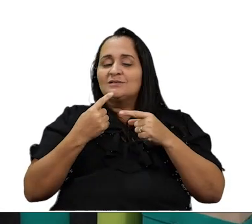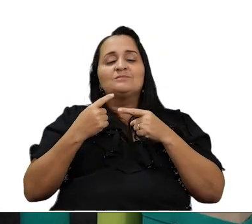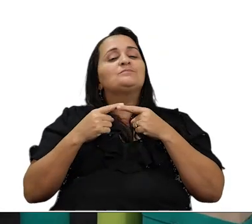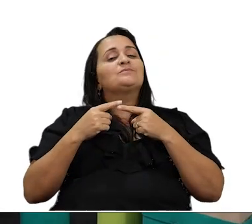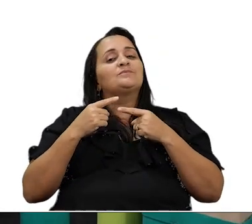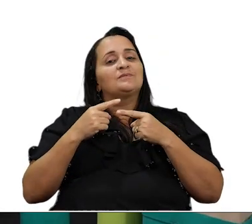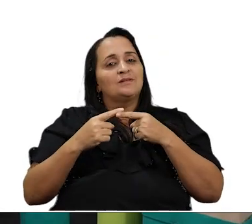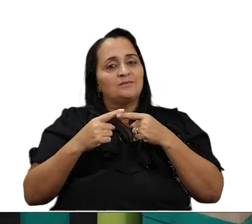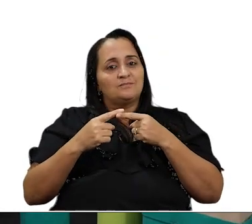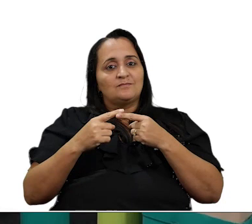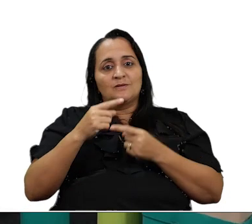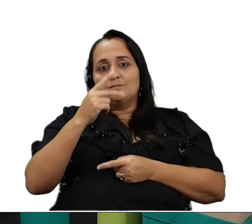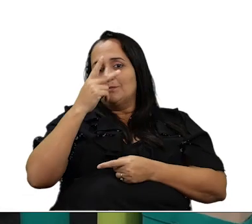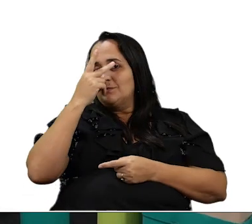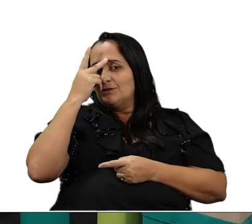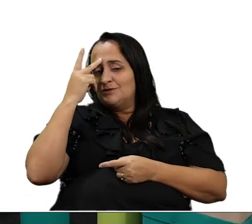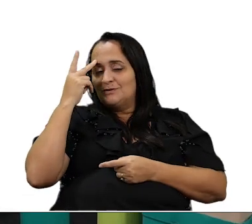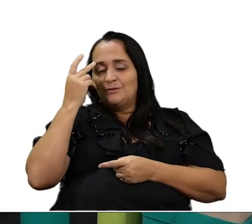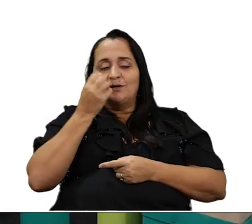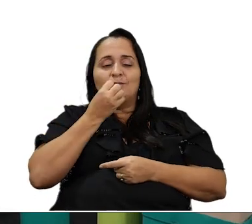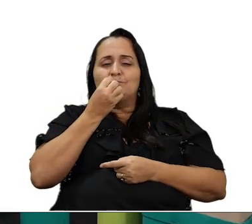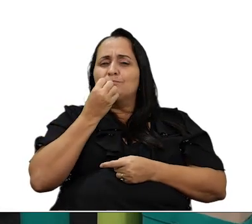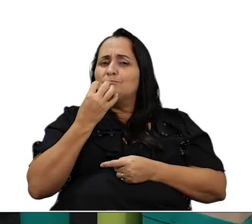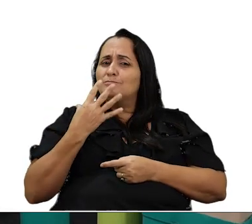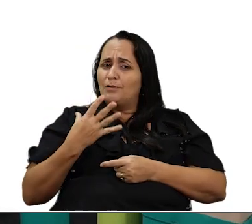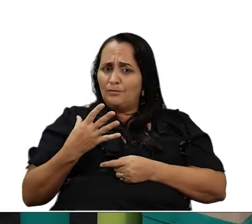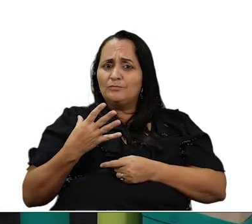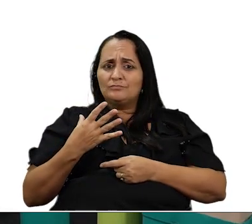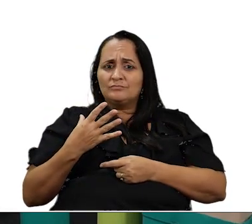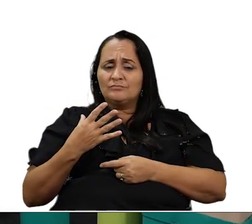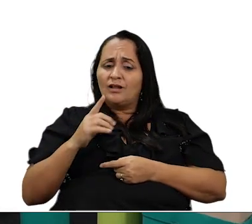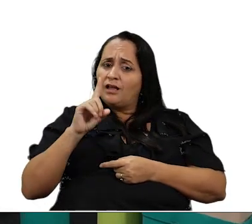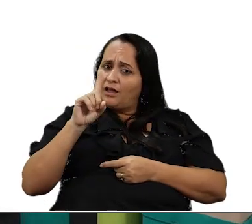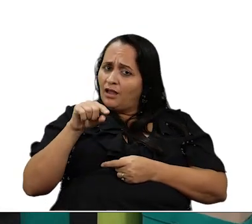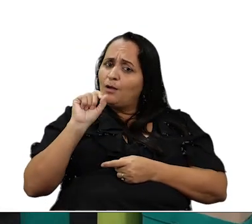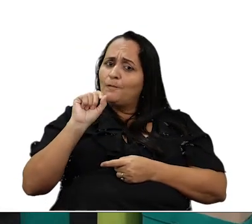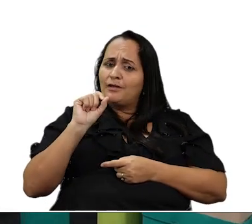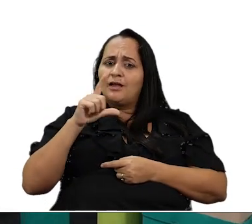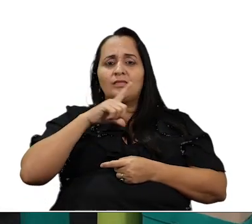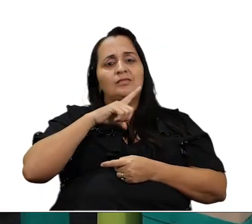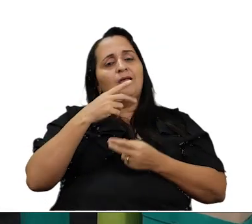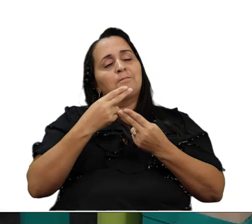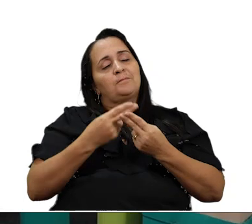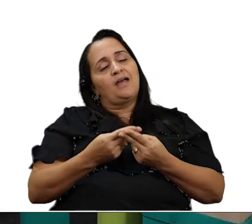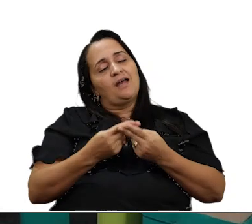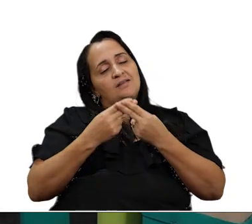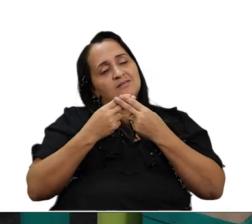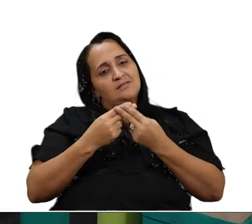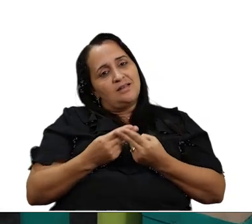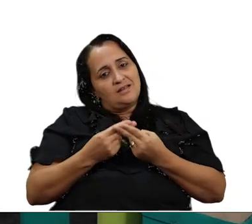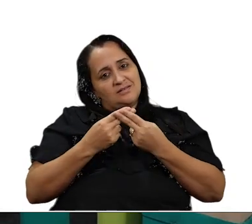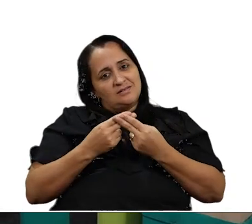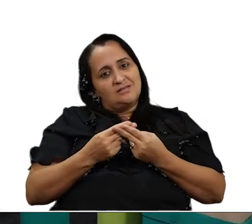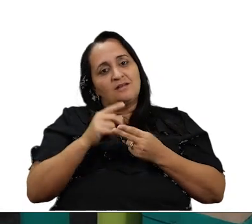no começo de tudo, é um leitor paciente. Porque, da mesma maneira que você está tendo a